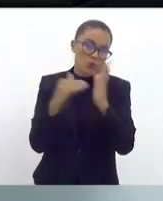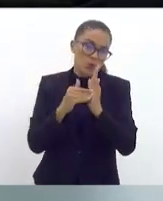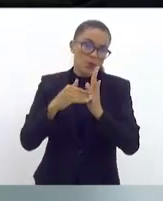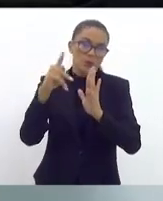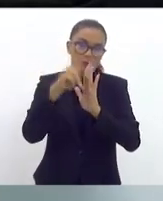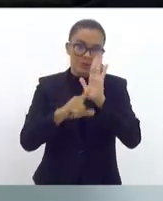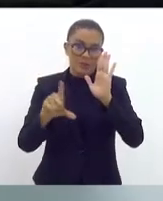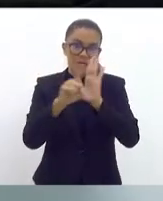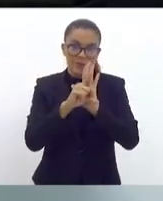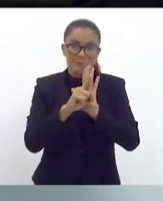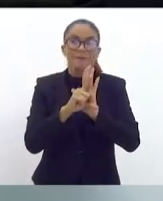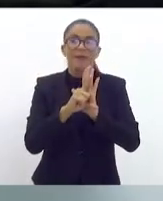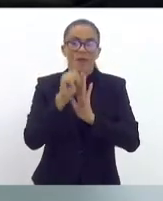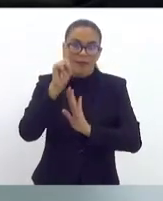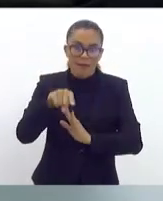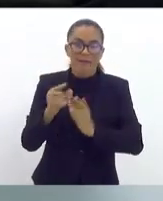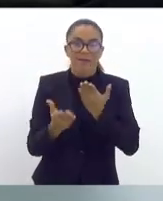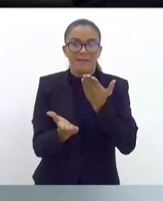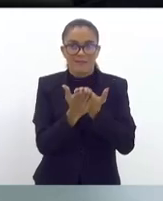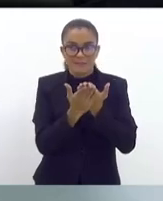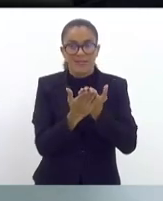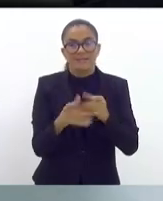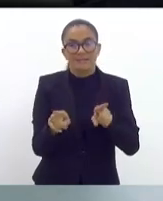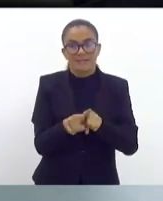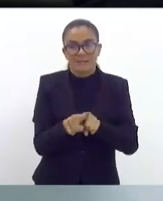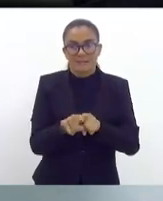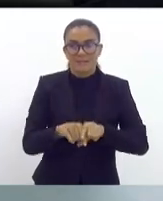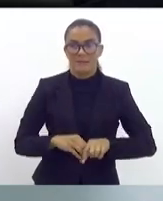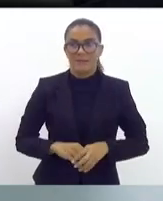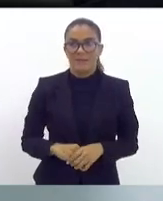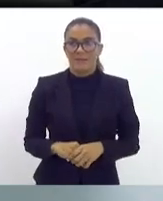se deparavam com essa questão eram anexados também